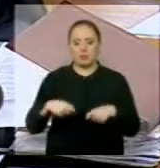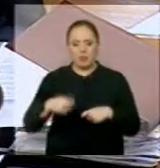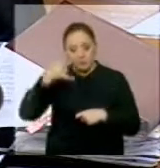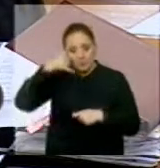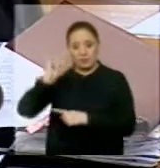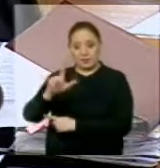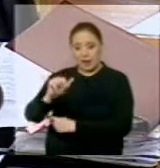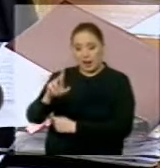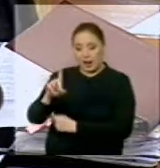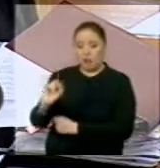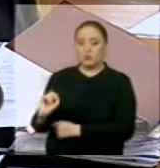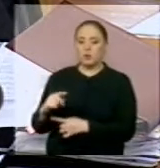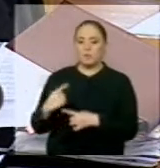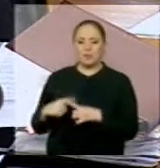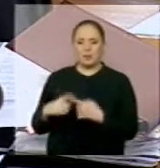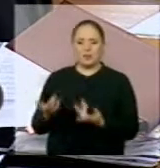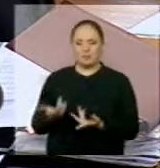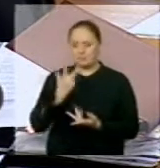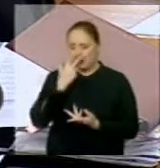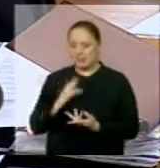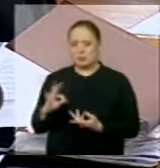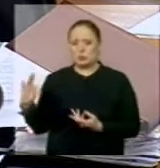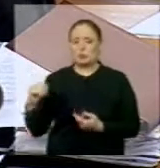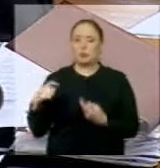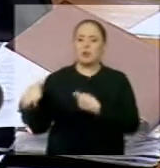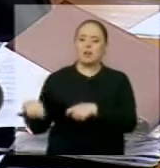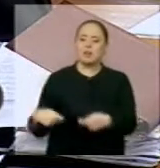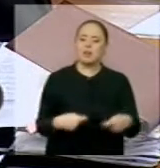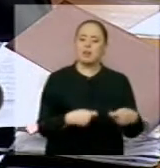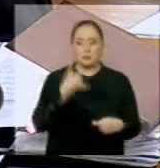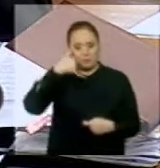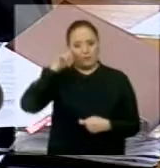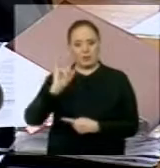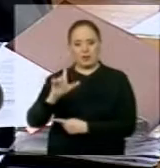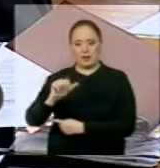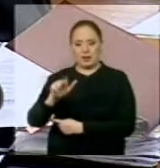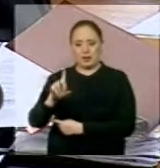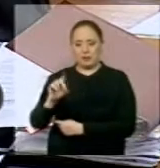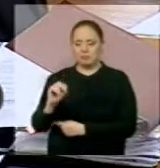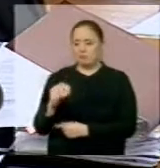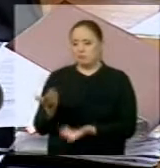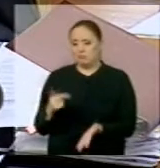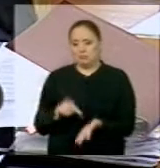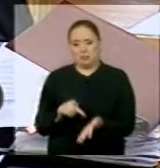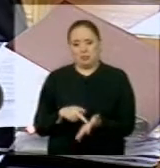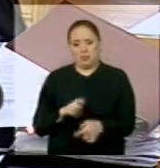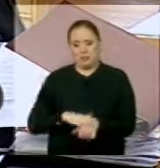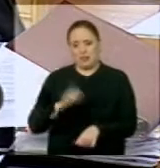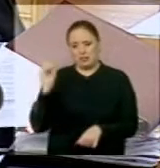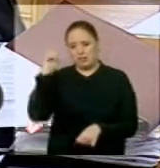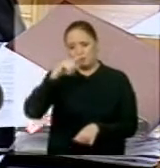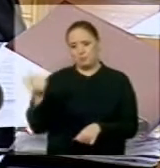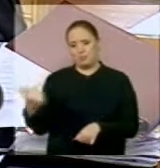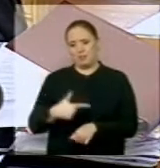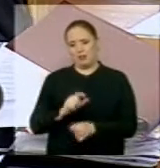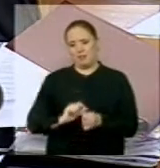o laudo, porque esgotar todos os meios necessários para evitar o laudo, na prática, é mais difícil ainda do que